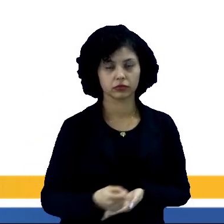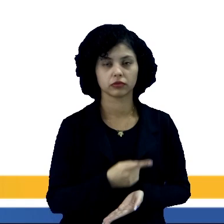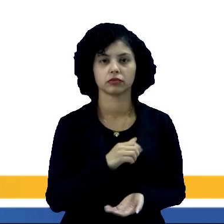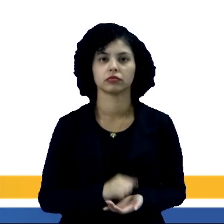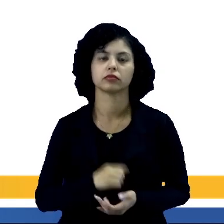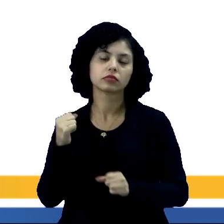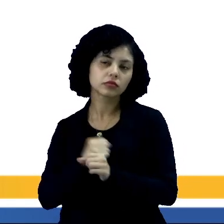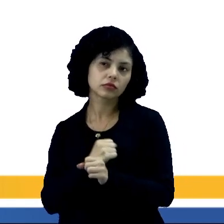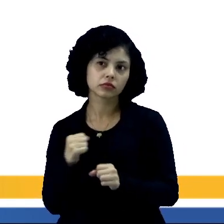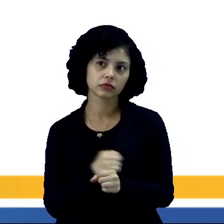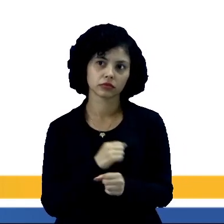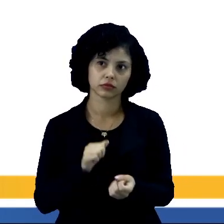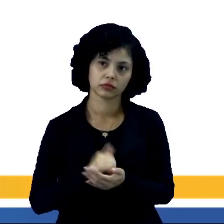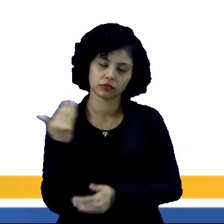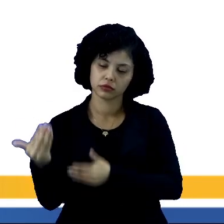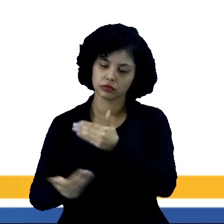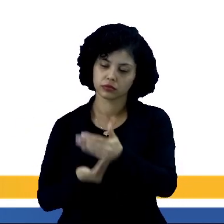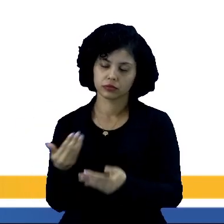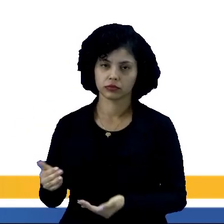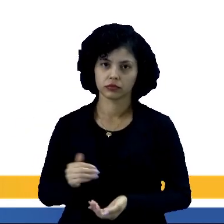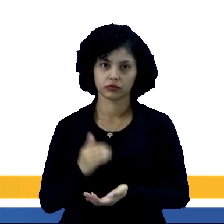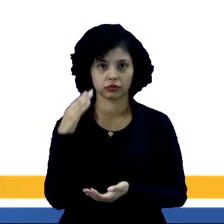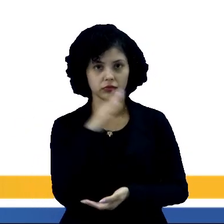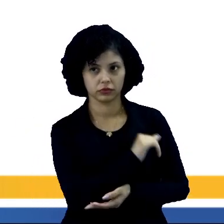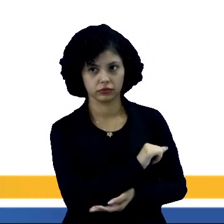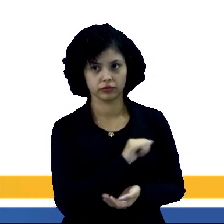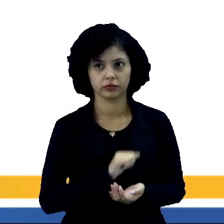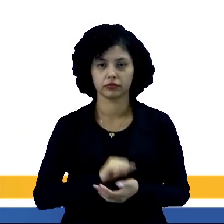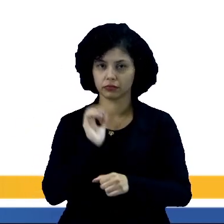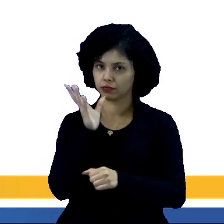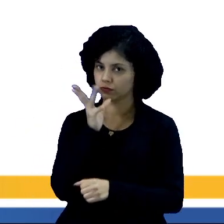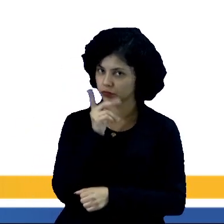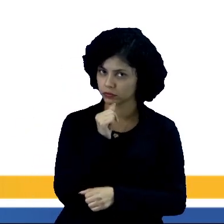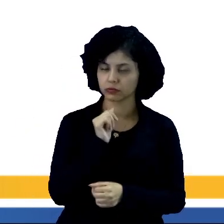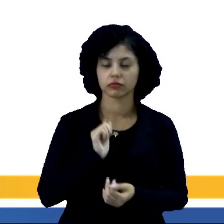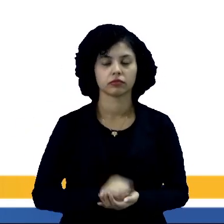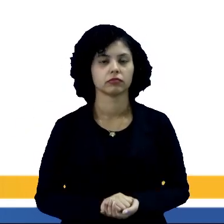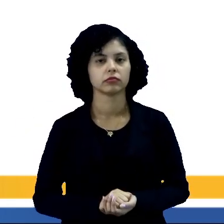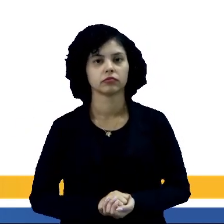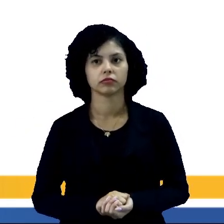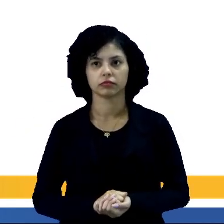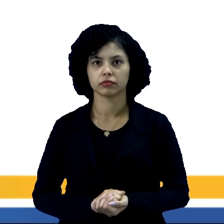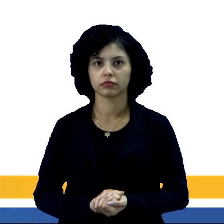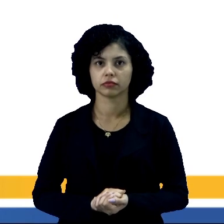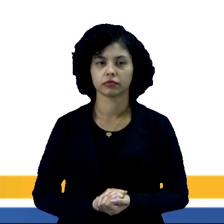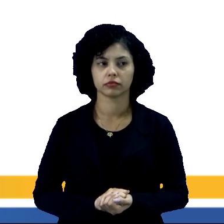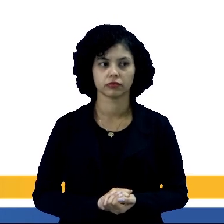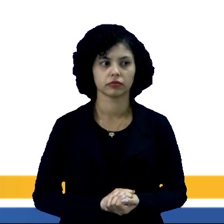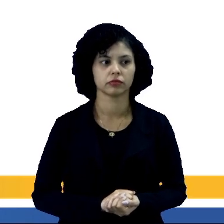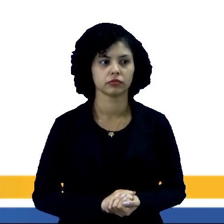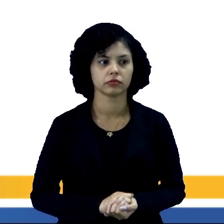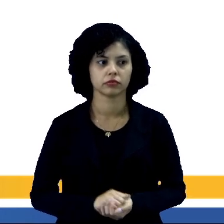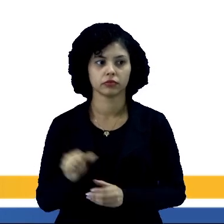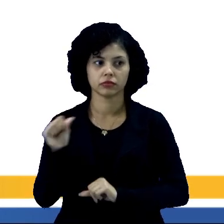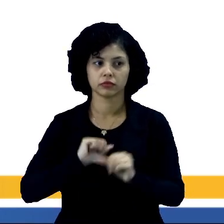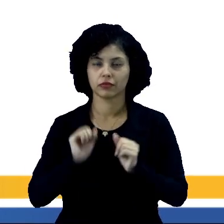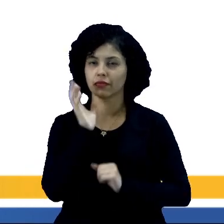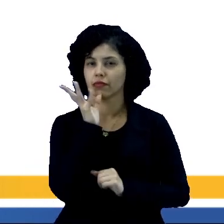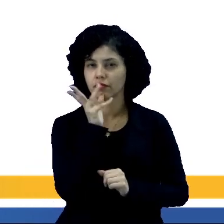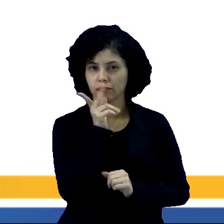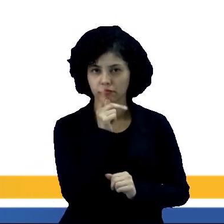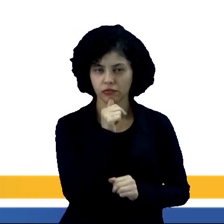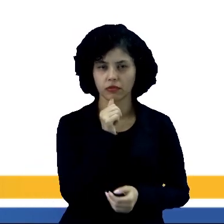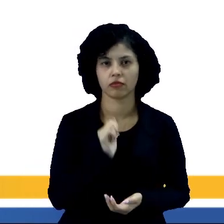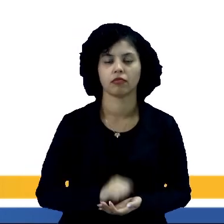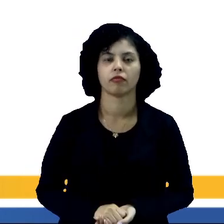anos. Então não foi um processo da noite para o dia. E também não foi um processo rápido. Pelo contrário, foi